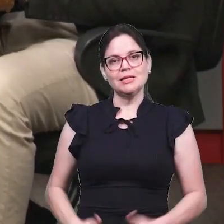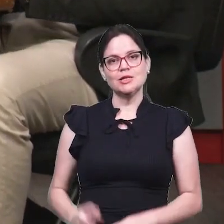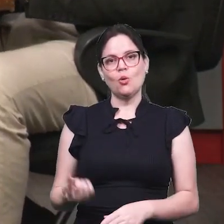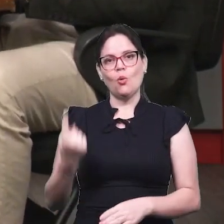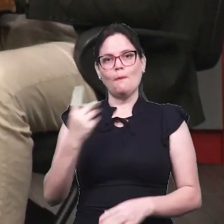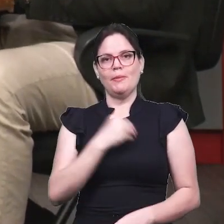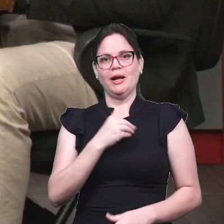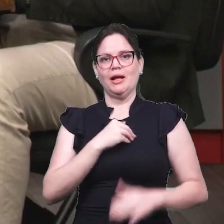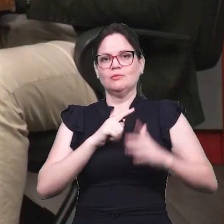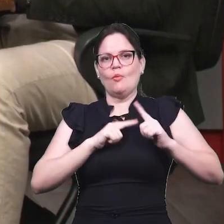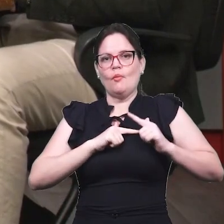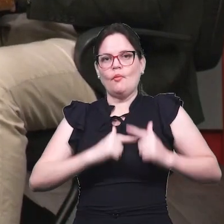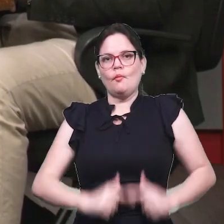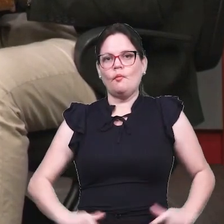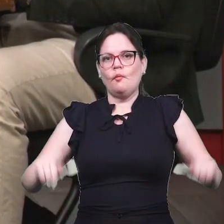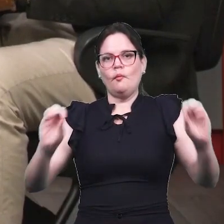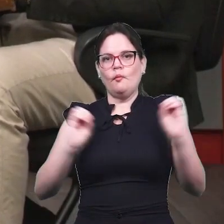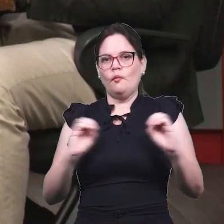Jesus